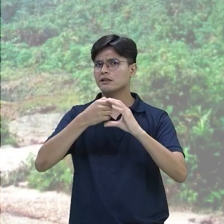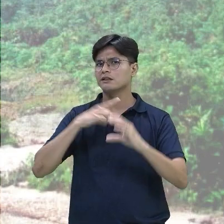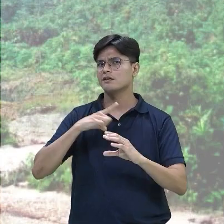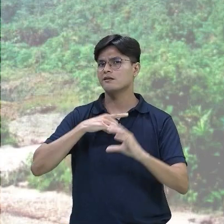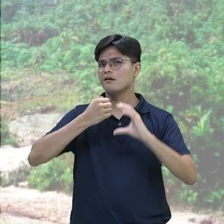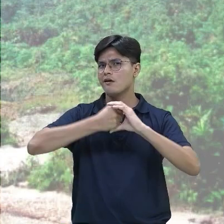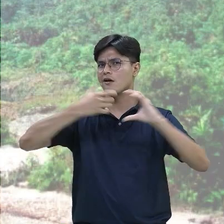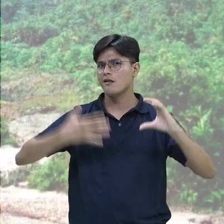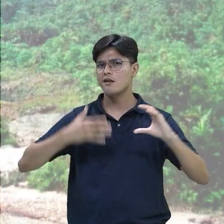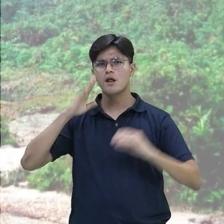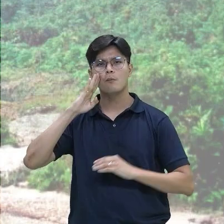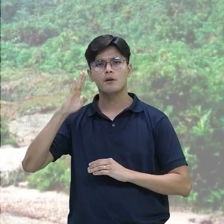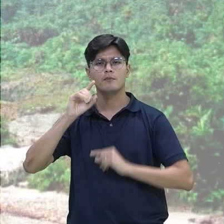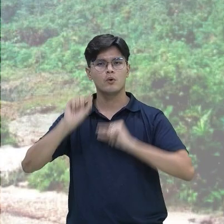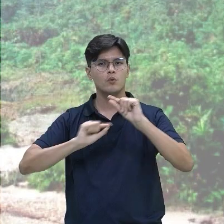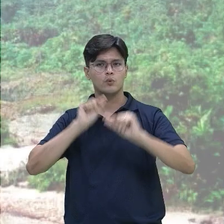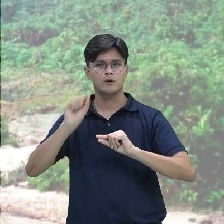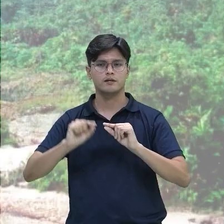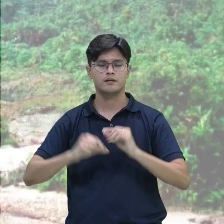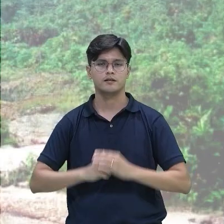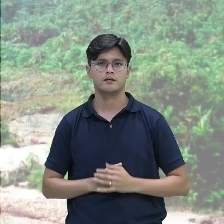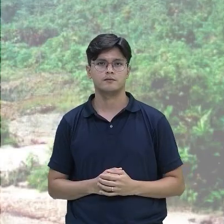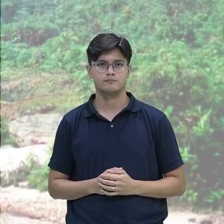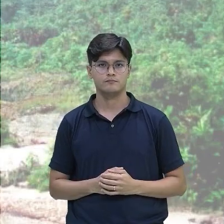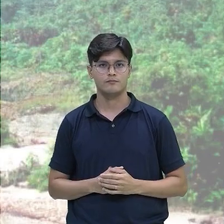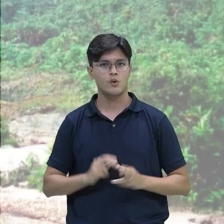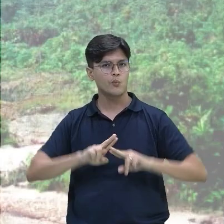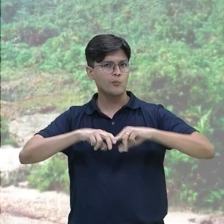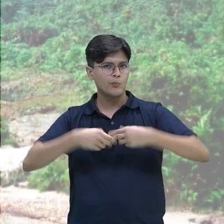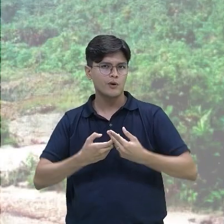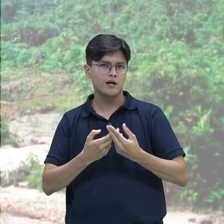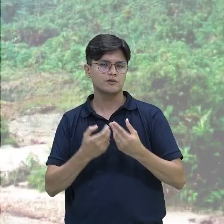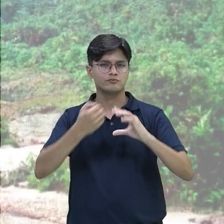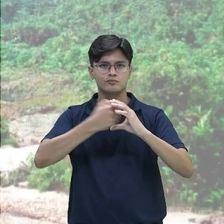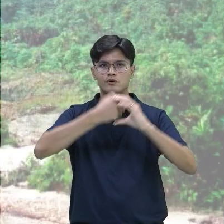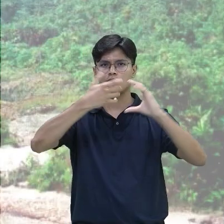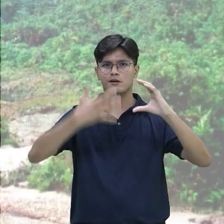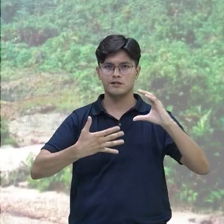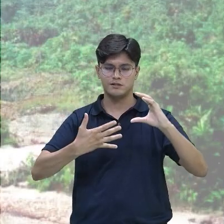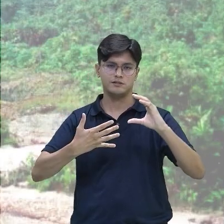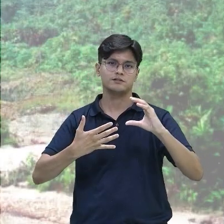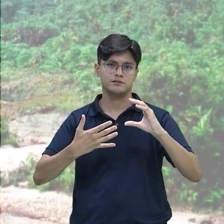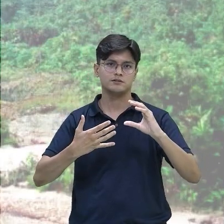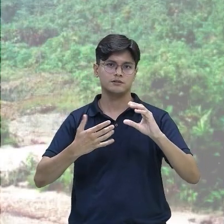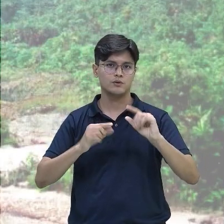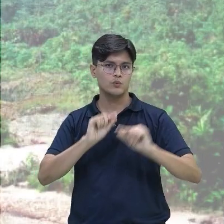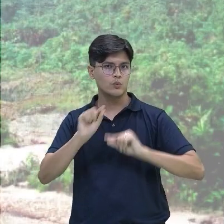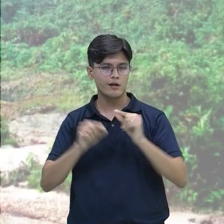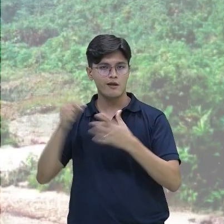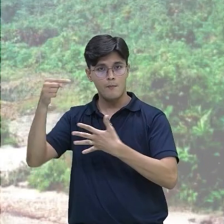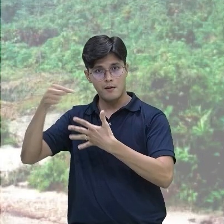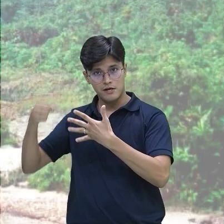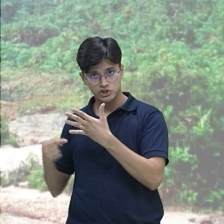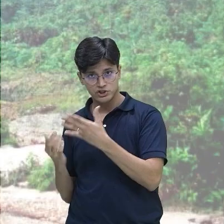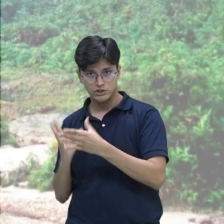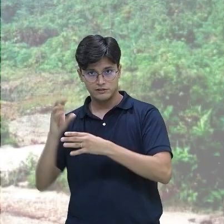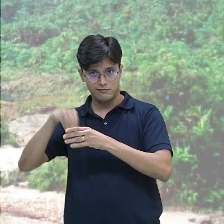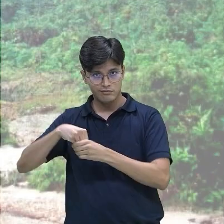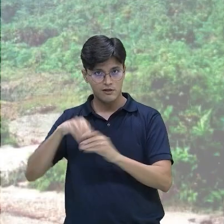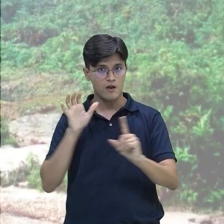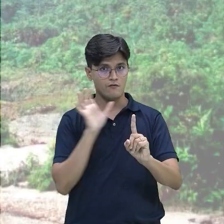principalmente por conta, né, de características, principalmente dos agentes internos e os